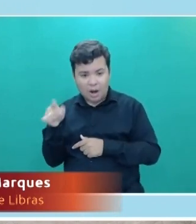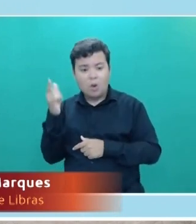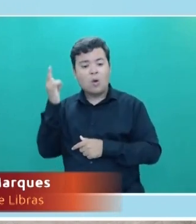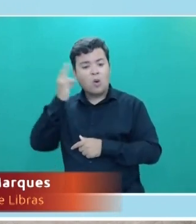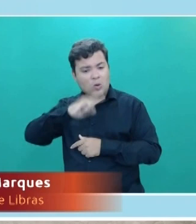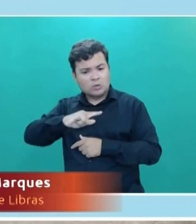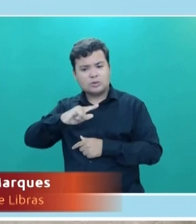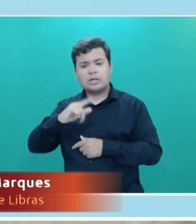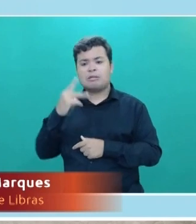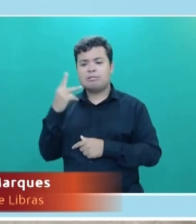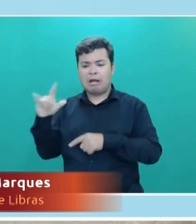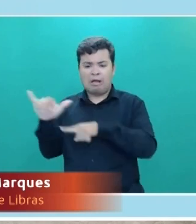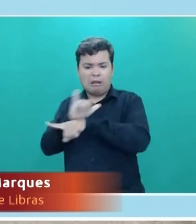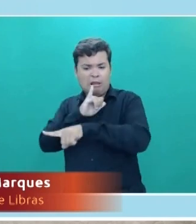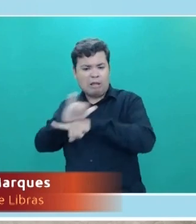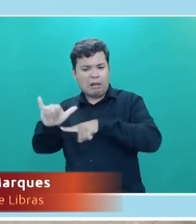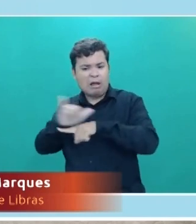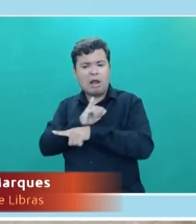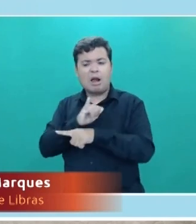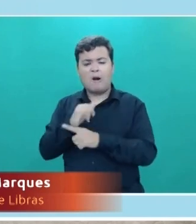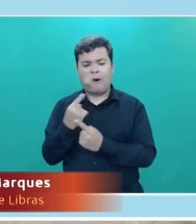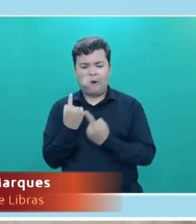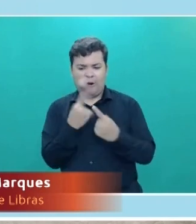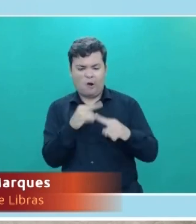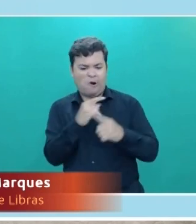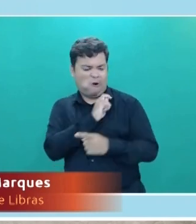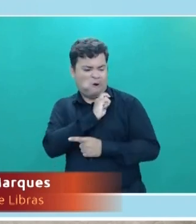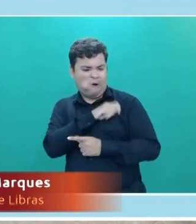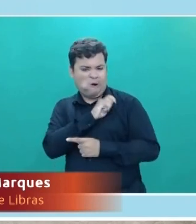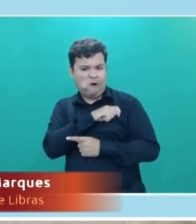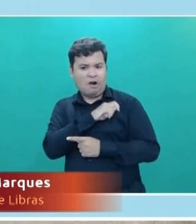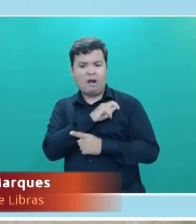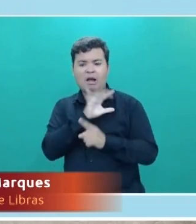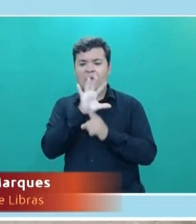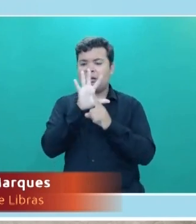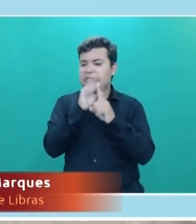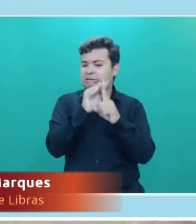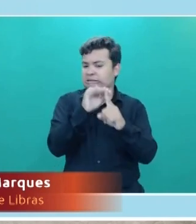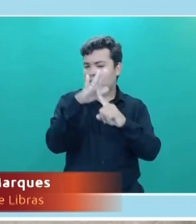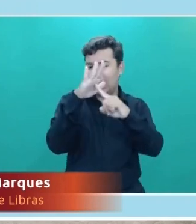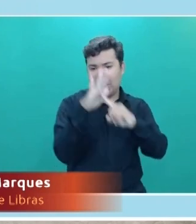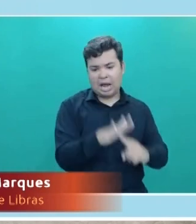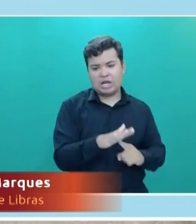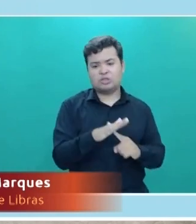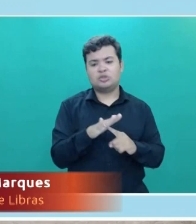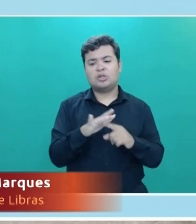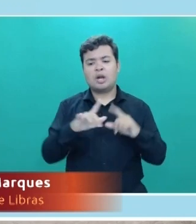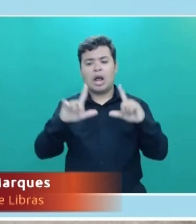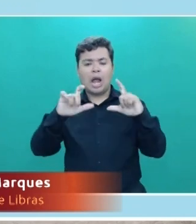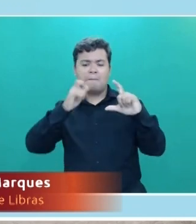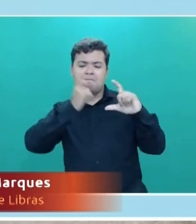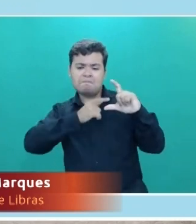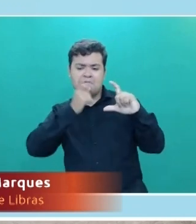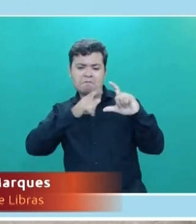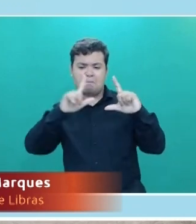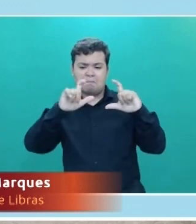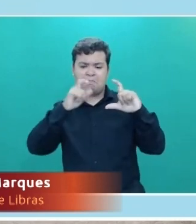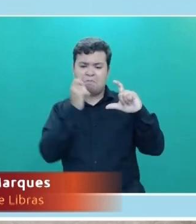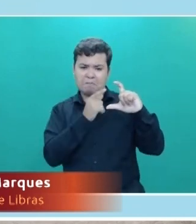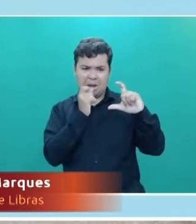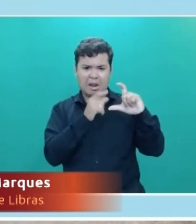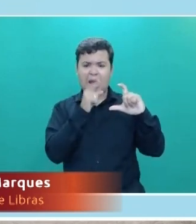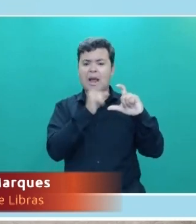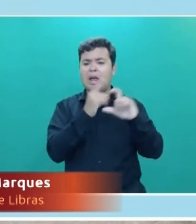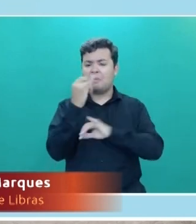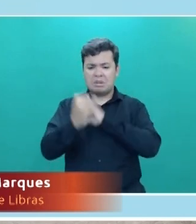seus métodos de trollagem, de assédio, de memes, né, a guerra memética dentro das redes,